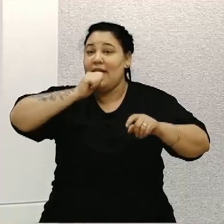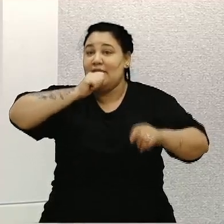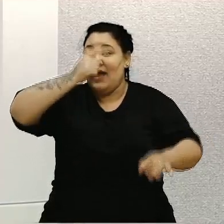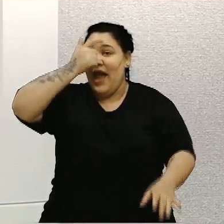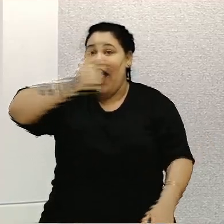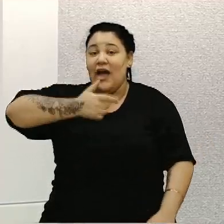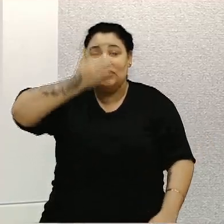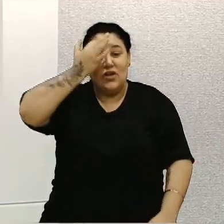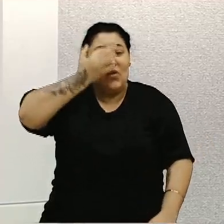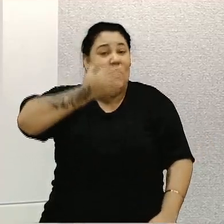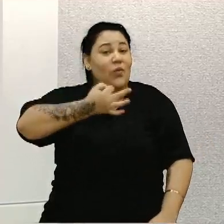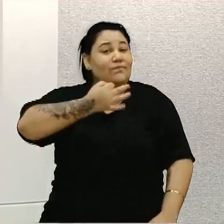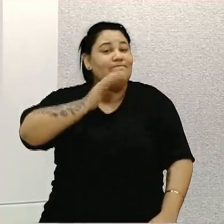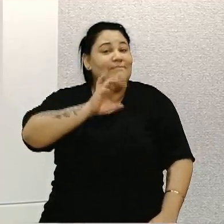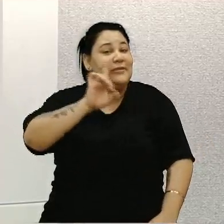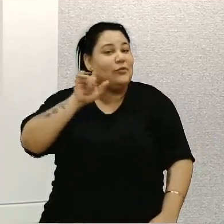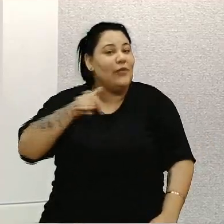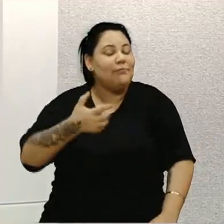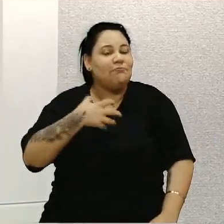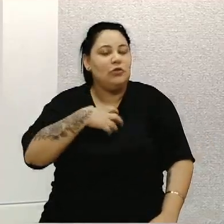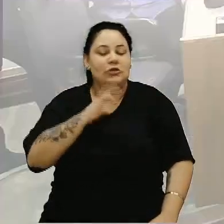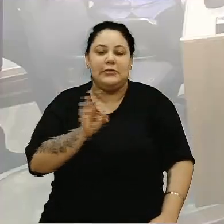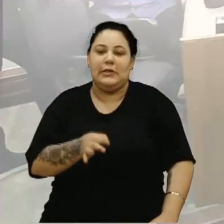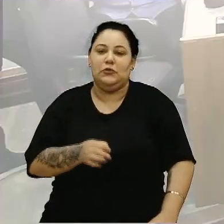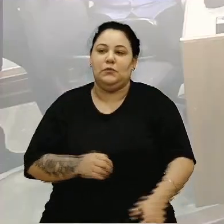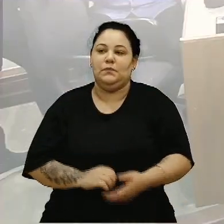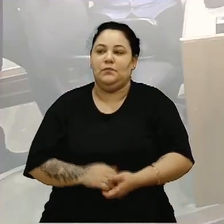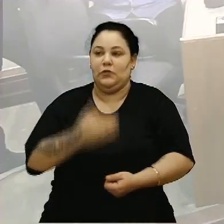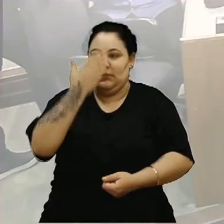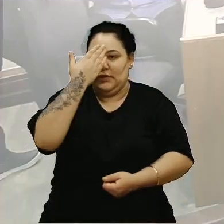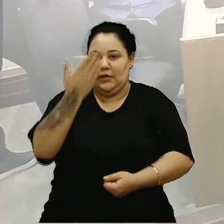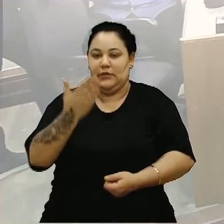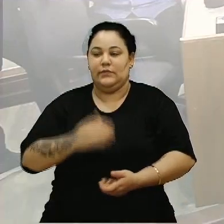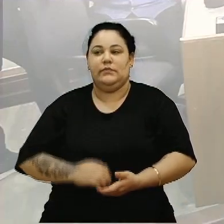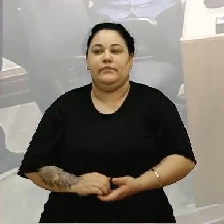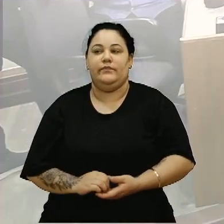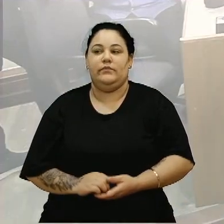entendimento não seria exatamente esse. Obrigado.